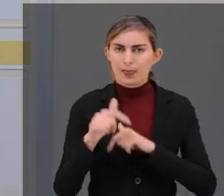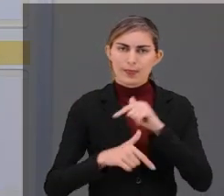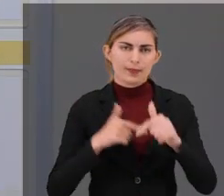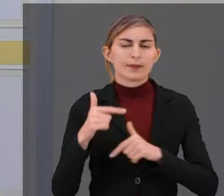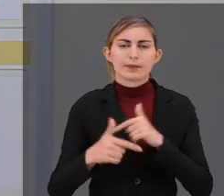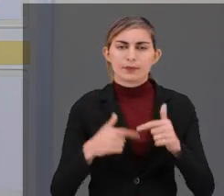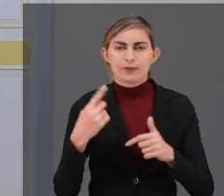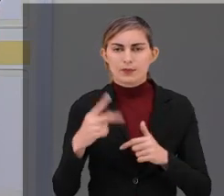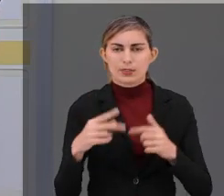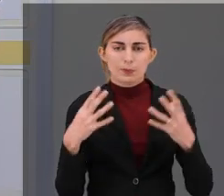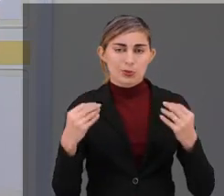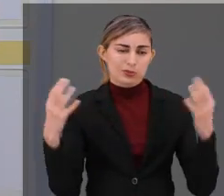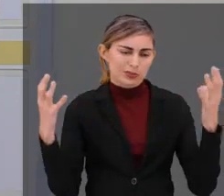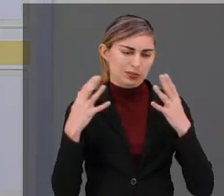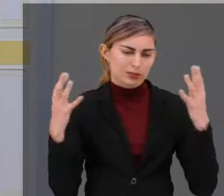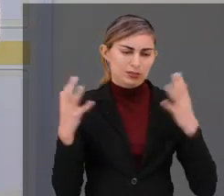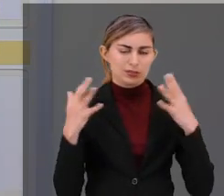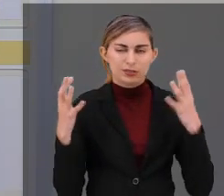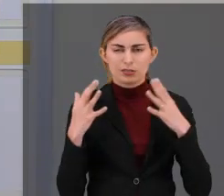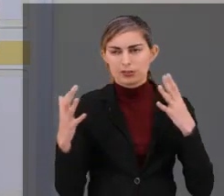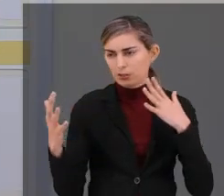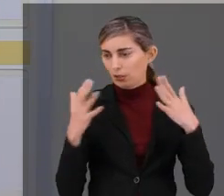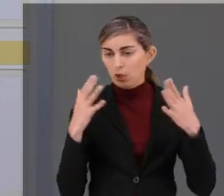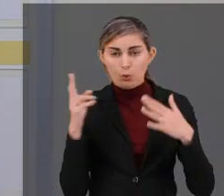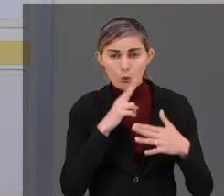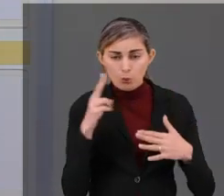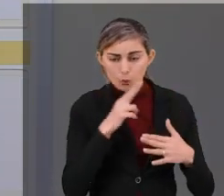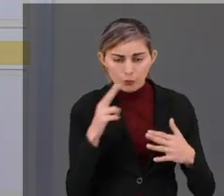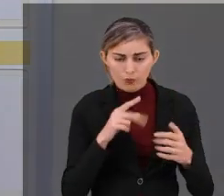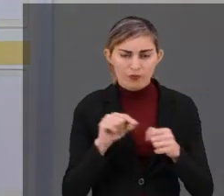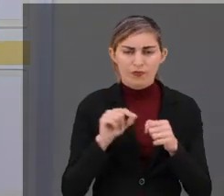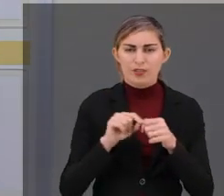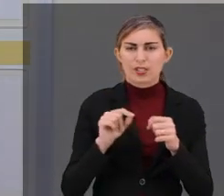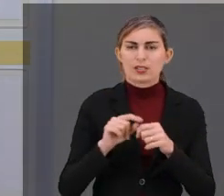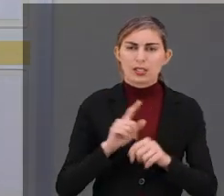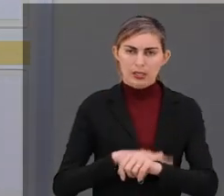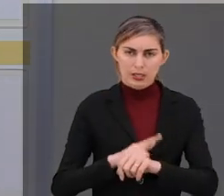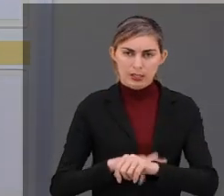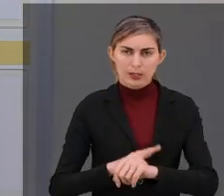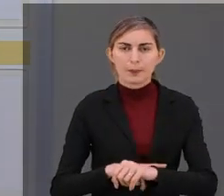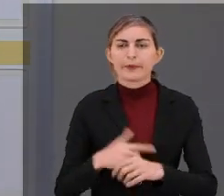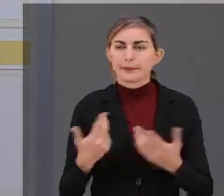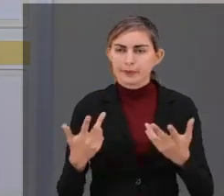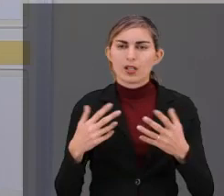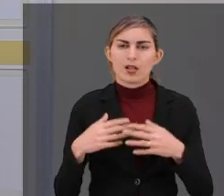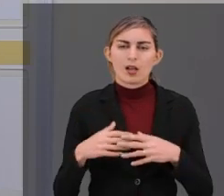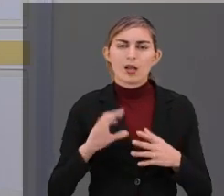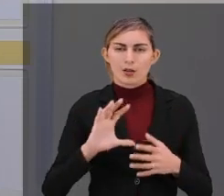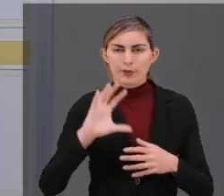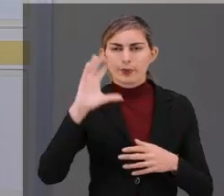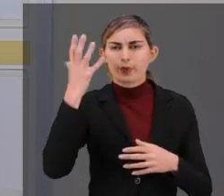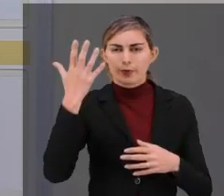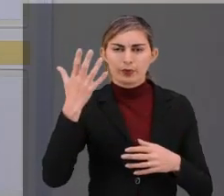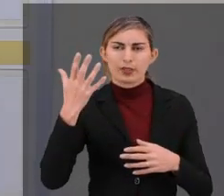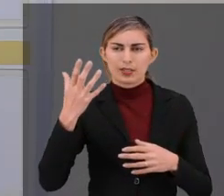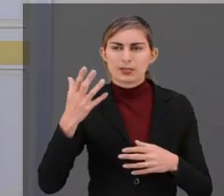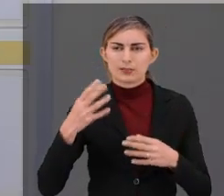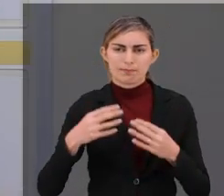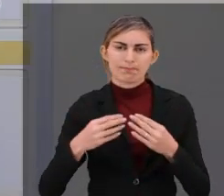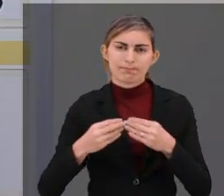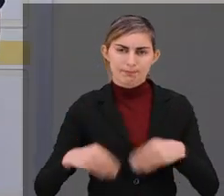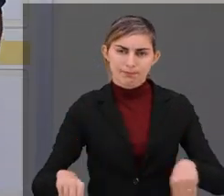atividade onde você tem muito estresse, muita pressa por fazer e tem tempo, acaba gerando uma atividade